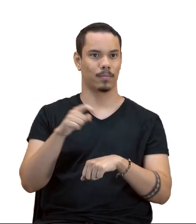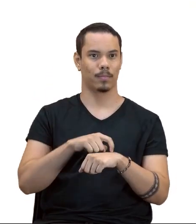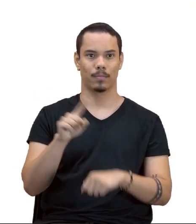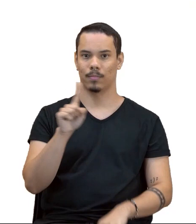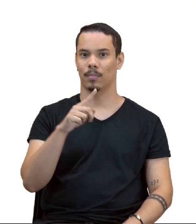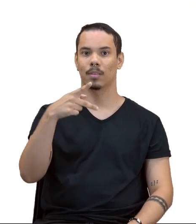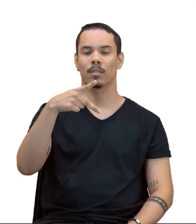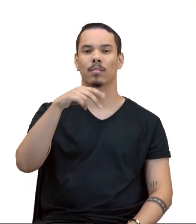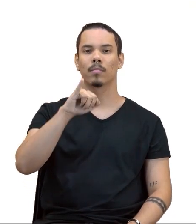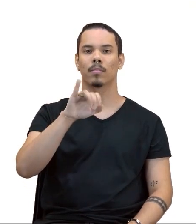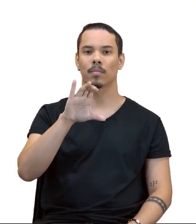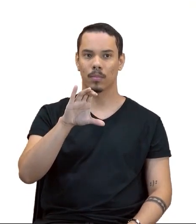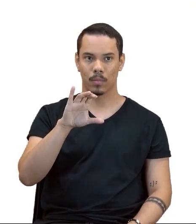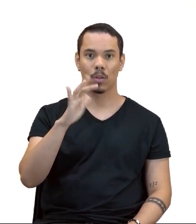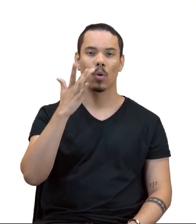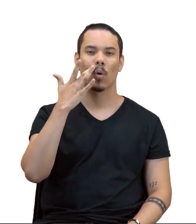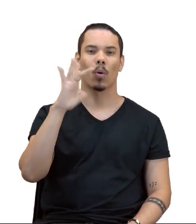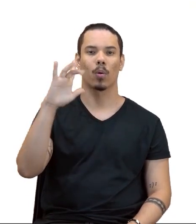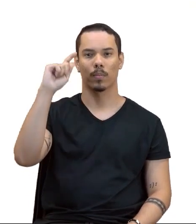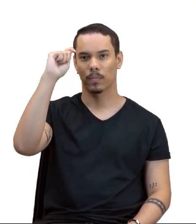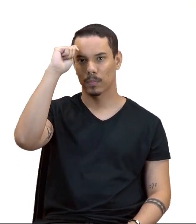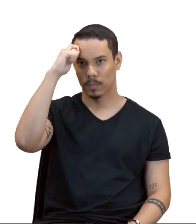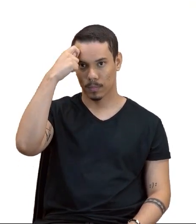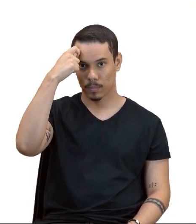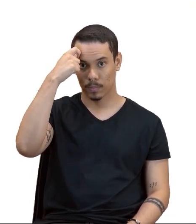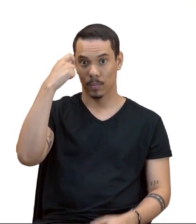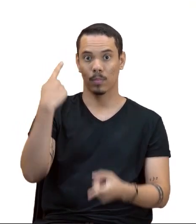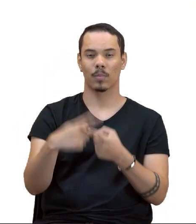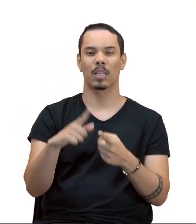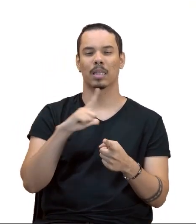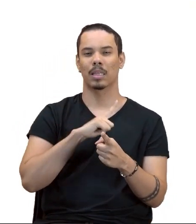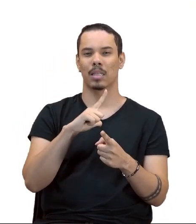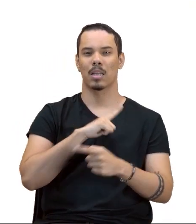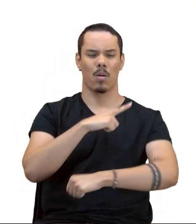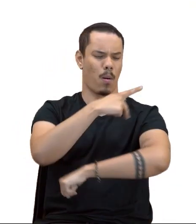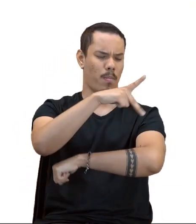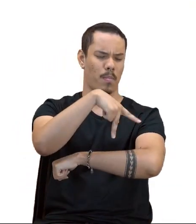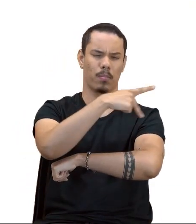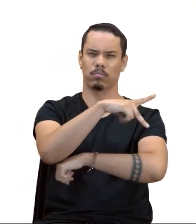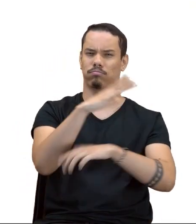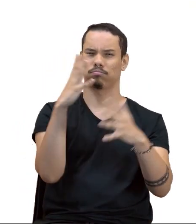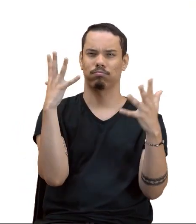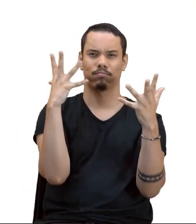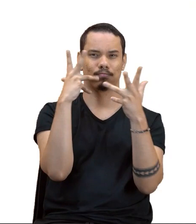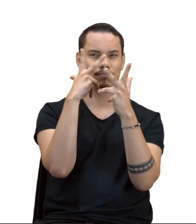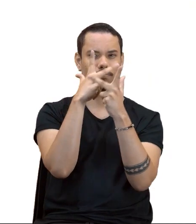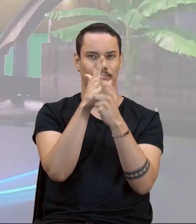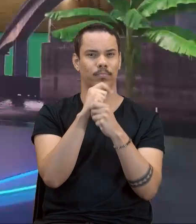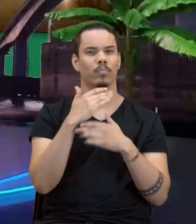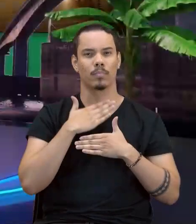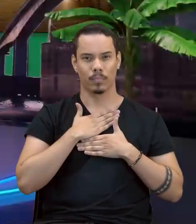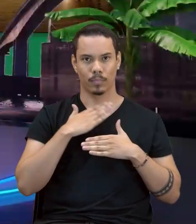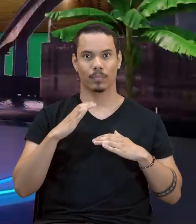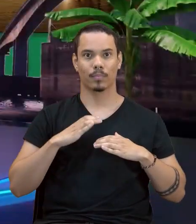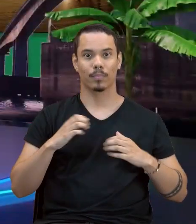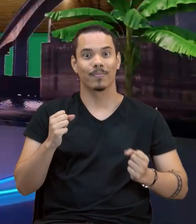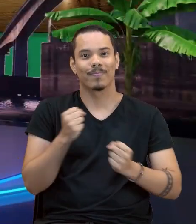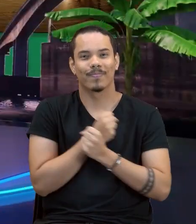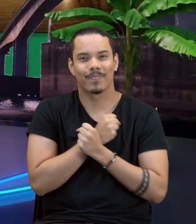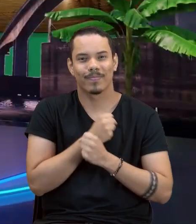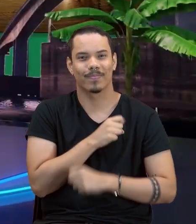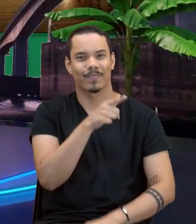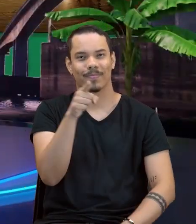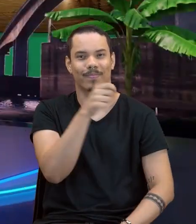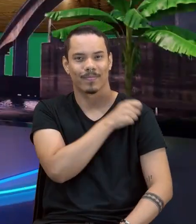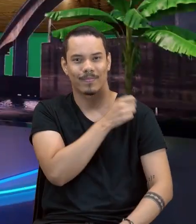PIC Ouro Preto. Lá tem uma praça linda, viu? Em Ouro Preto. Bonito. Nossa, eu gostei muito da cidade. Um abraço, né, para os estudantes aí dessa